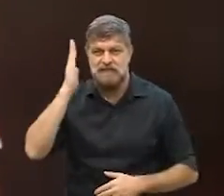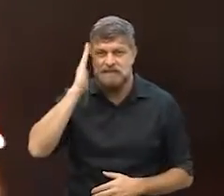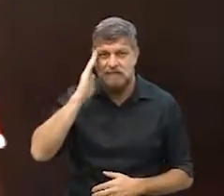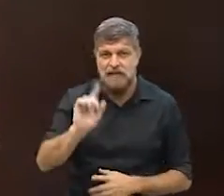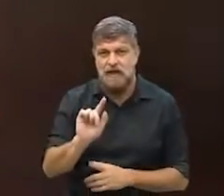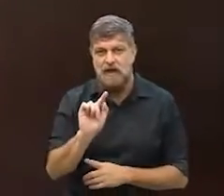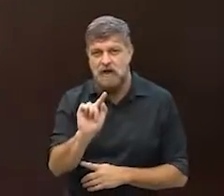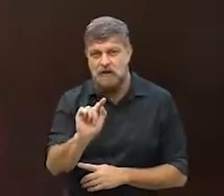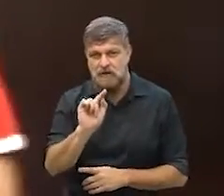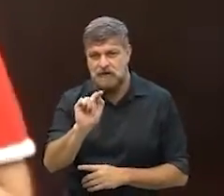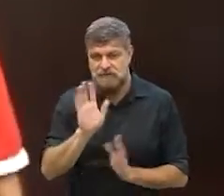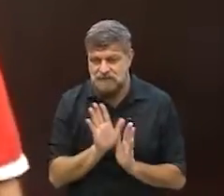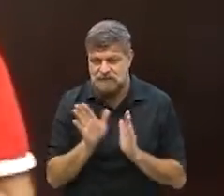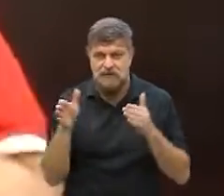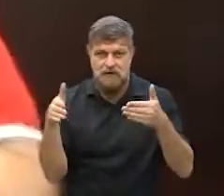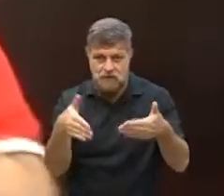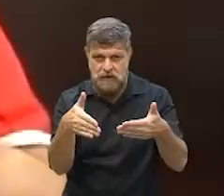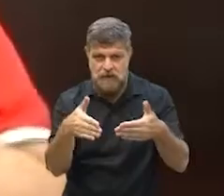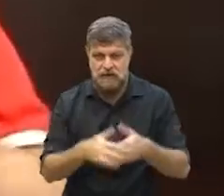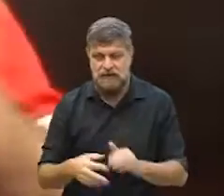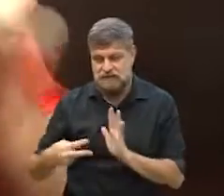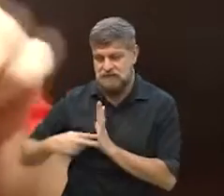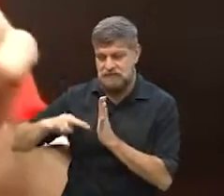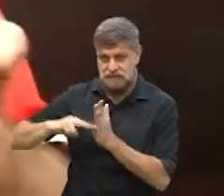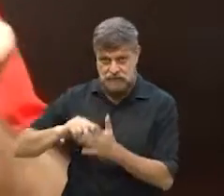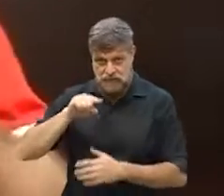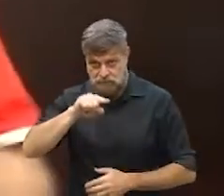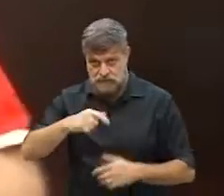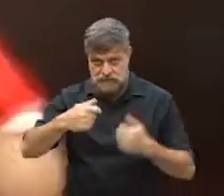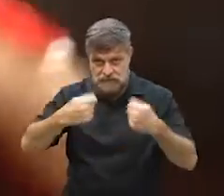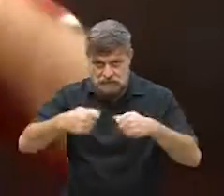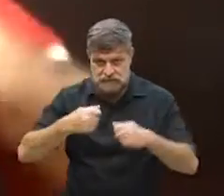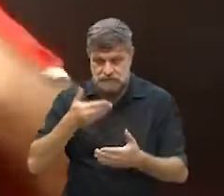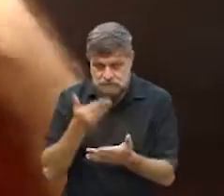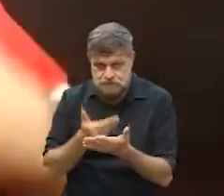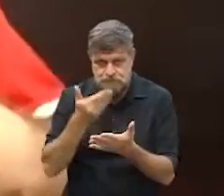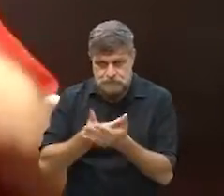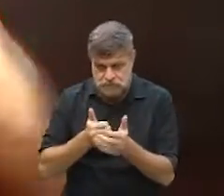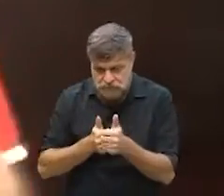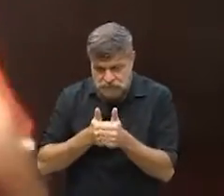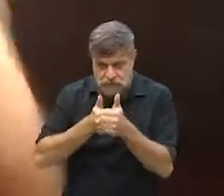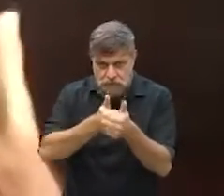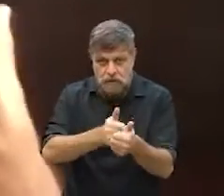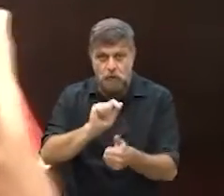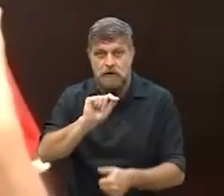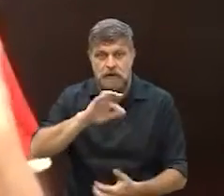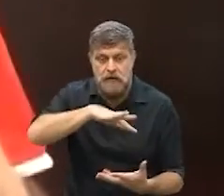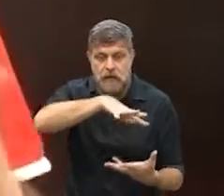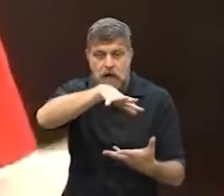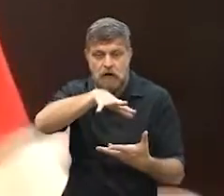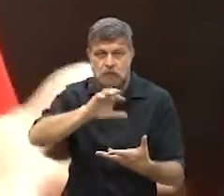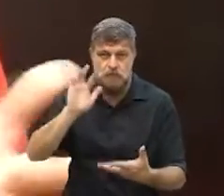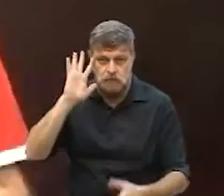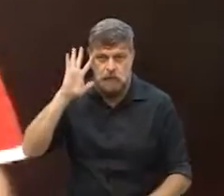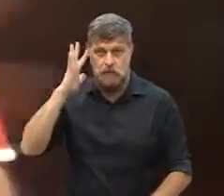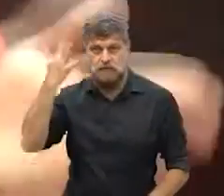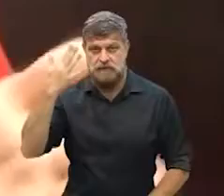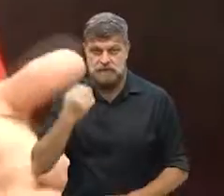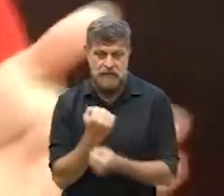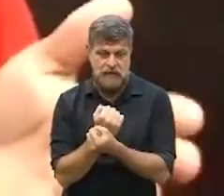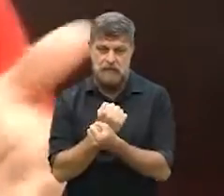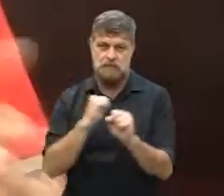até onde você deveria focar os seus estudos. Não significa que você não deveria continuar acompanhando as atualidades. Muito porque